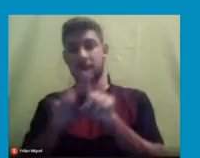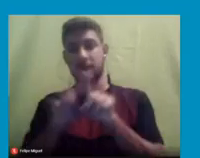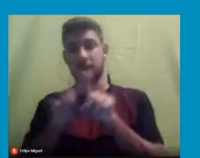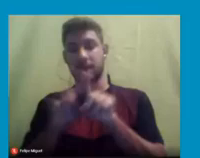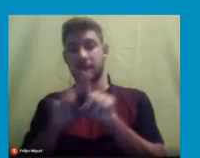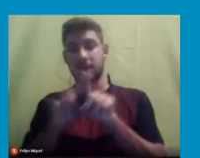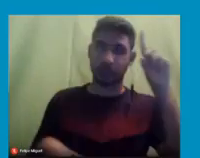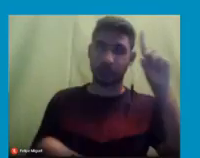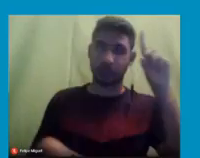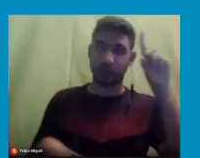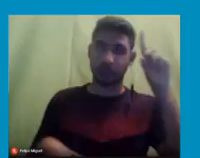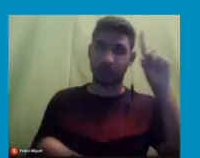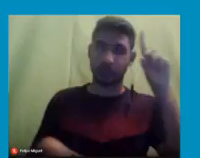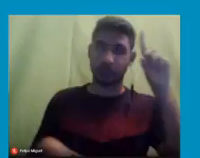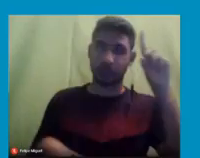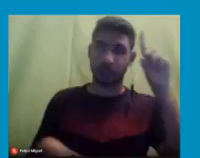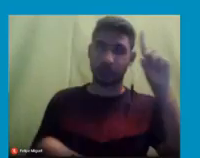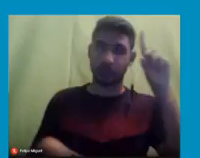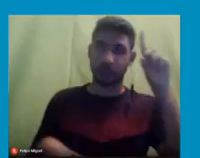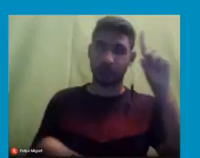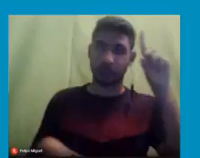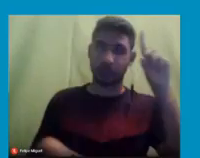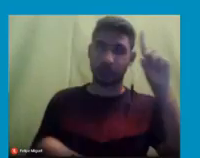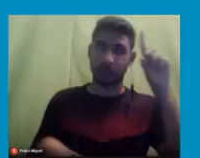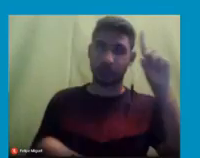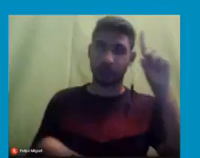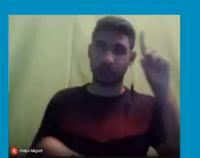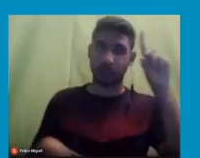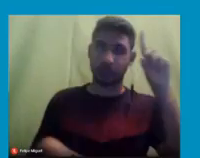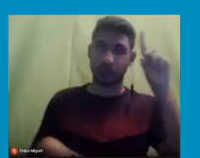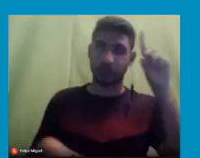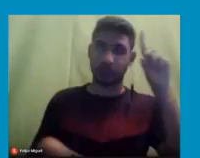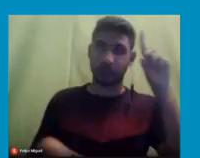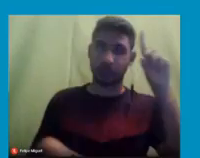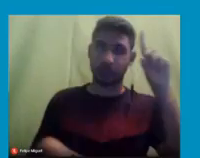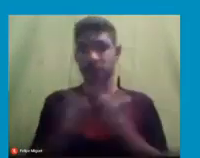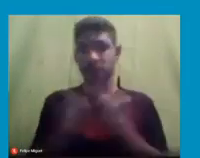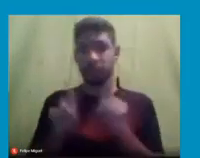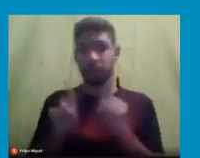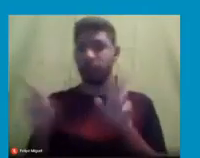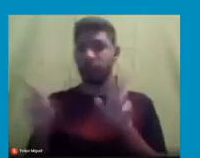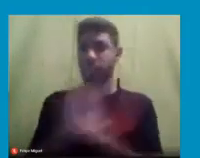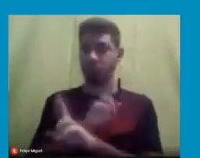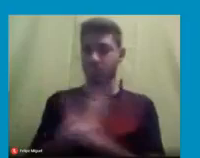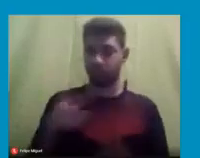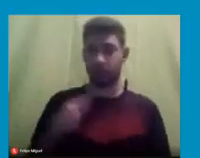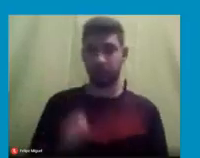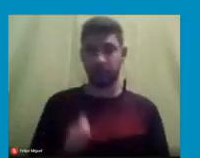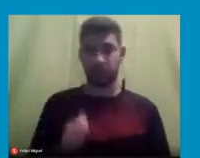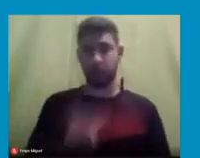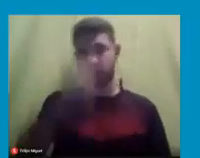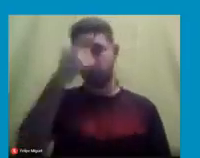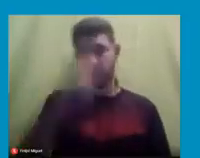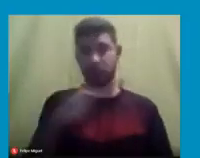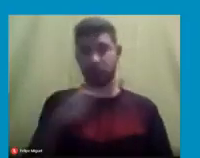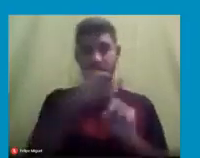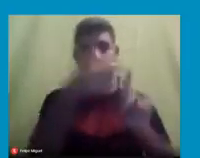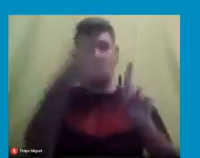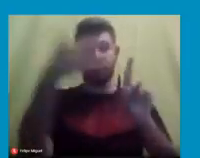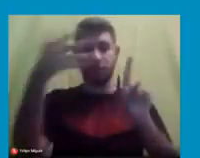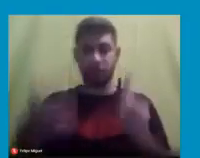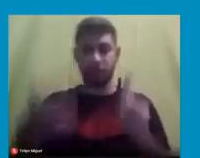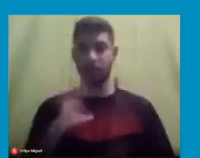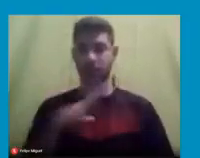só como pessoa negra, né, mas principalmente por várias interseções que eu vivo. Sou uma mulher LGBT. Ah, eu sou uma mulher